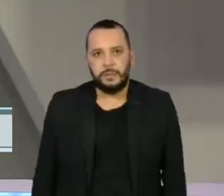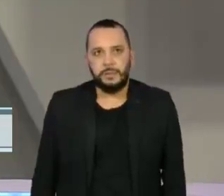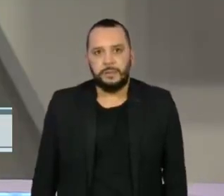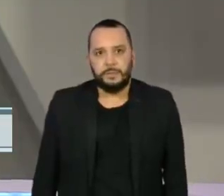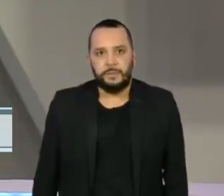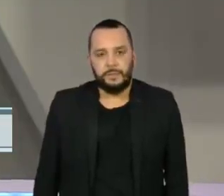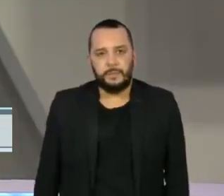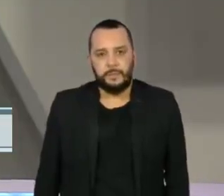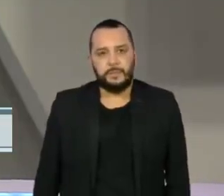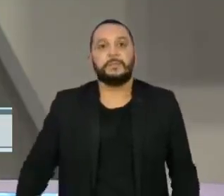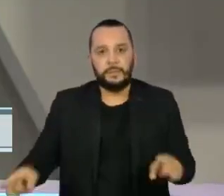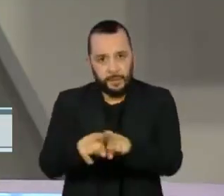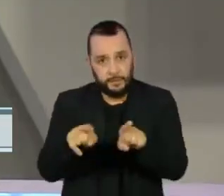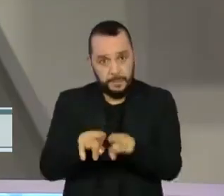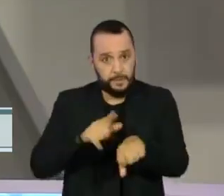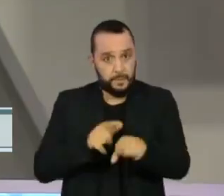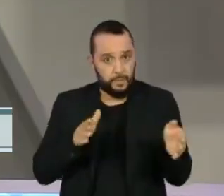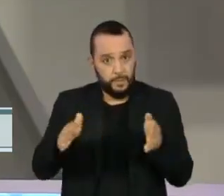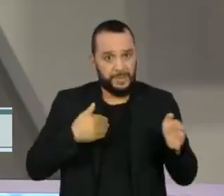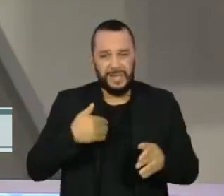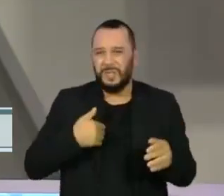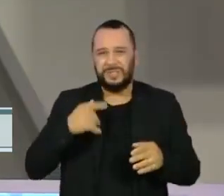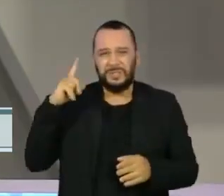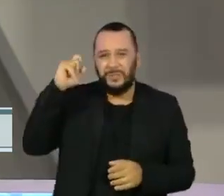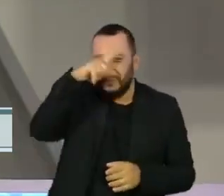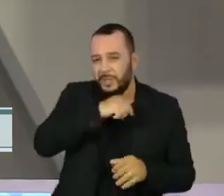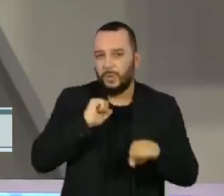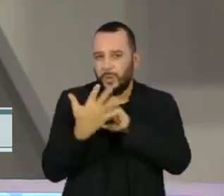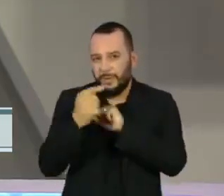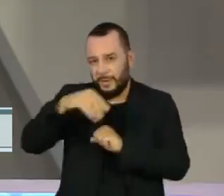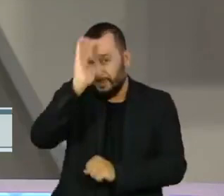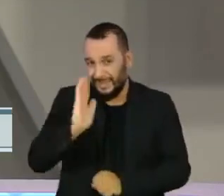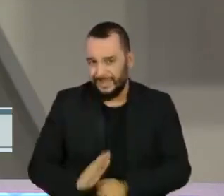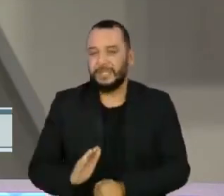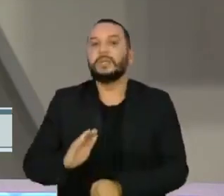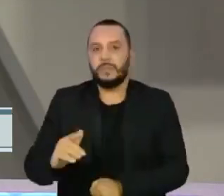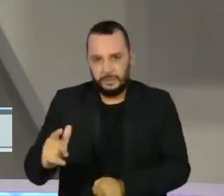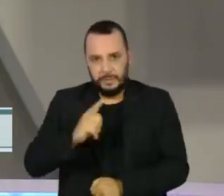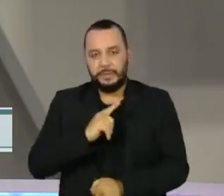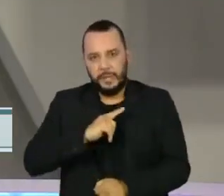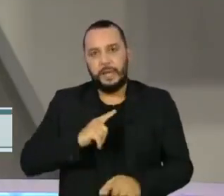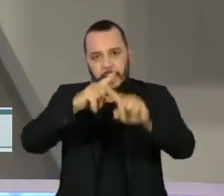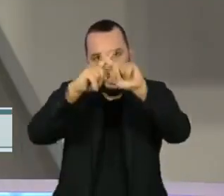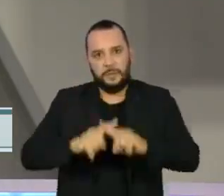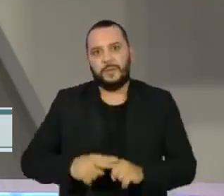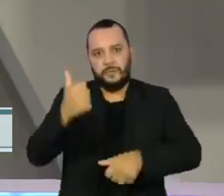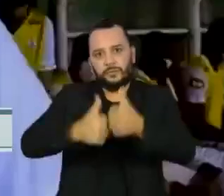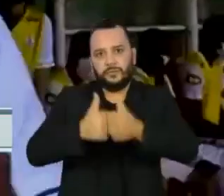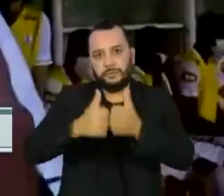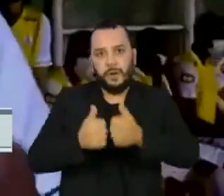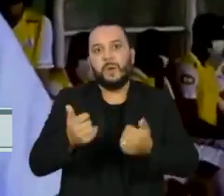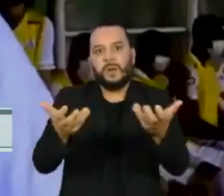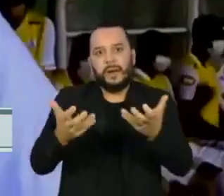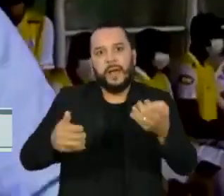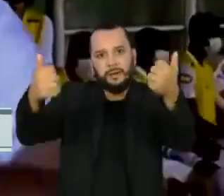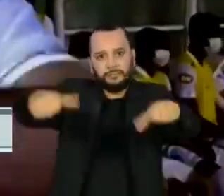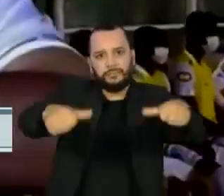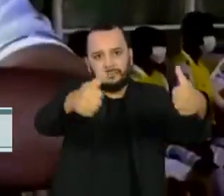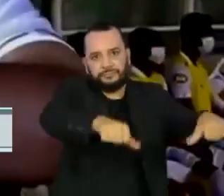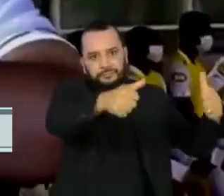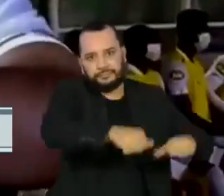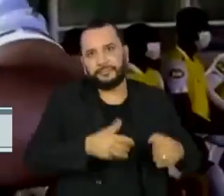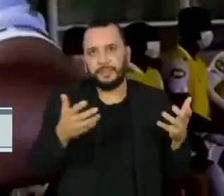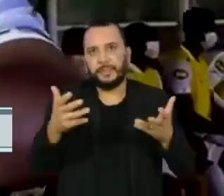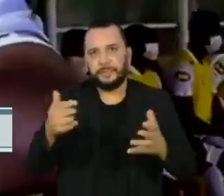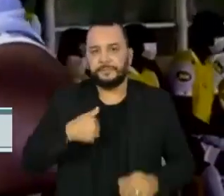Em meio ao pior momento da pandemia no Brasil, cresce a pressão para que as competições nacionais de futebol sejam suspensas. Na